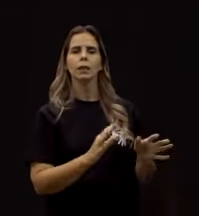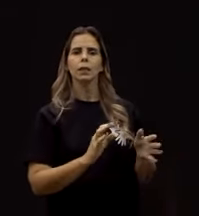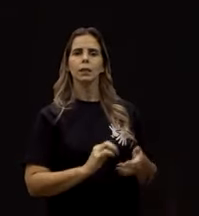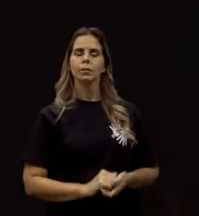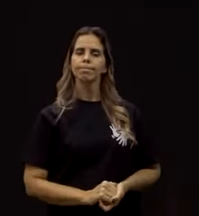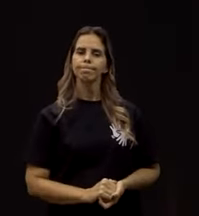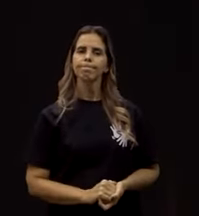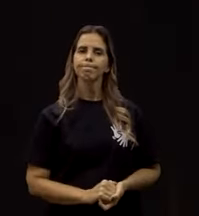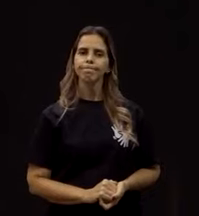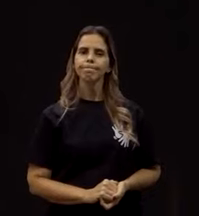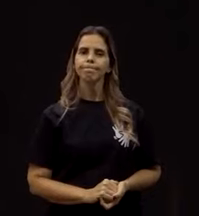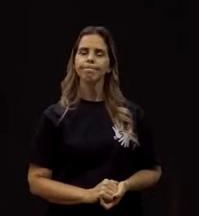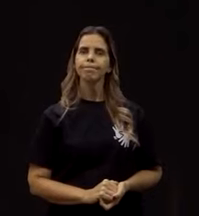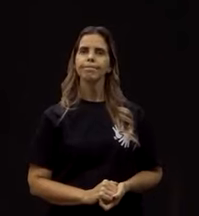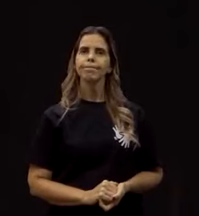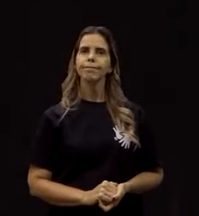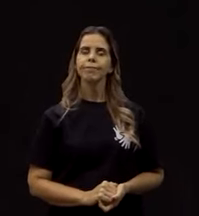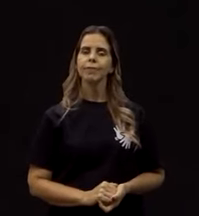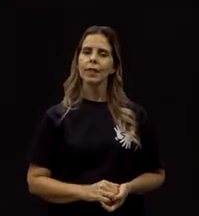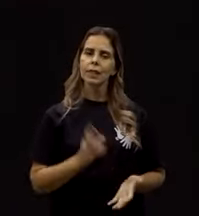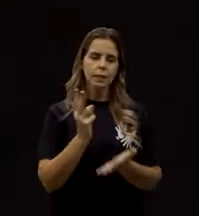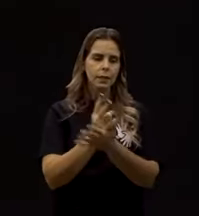lác mão não vai chegar